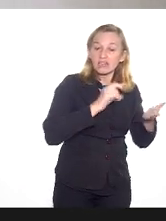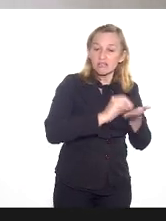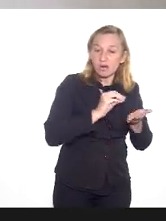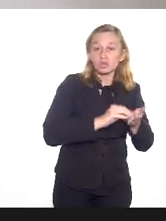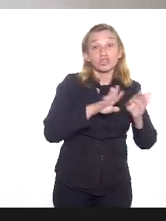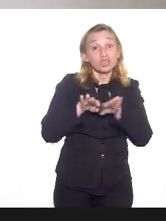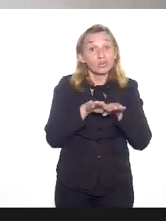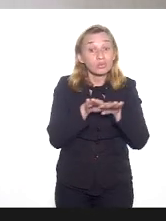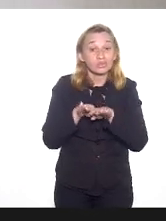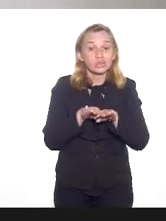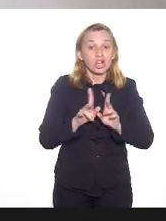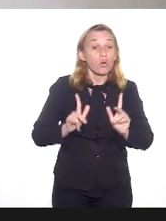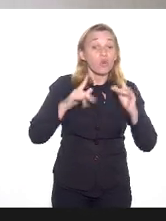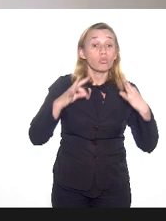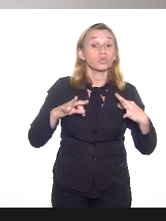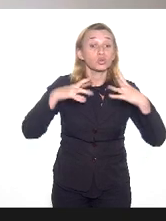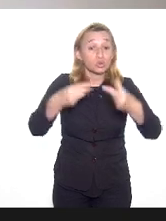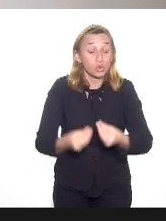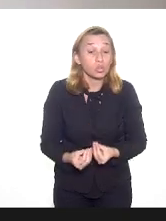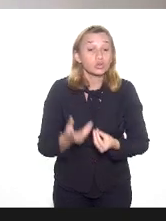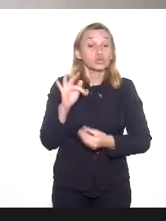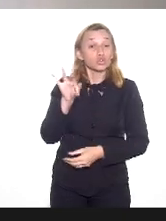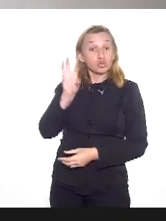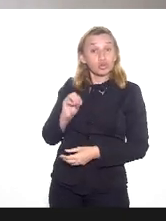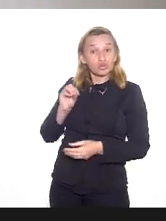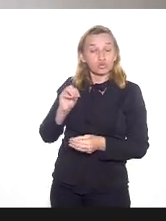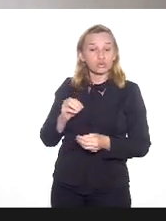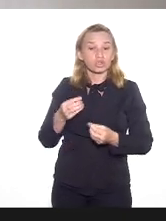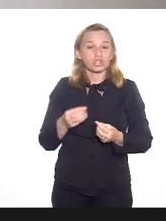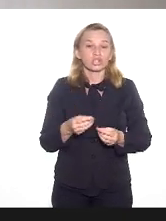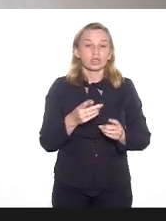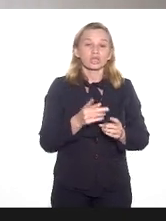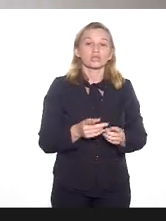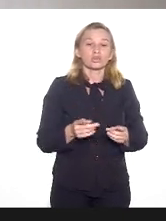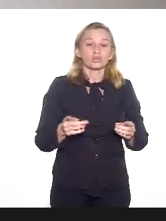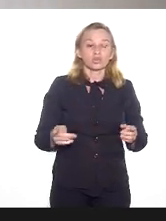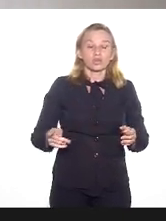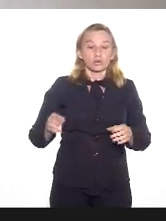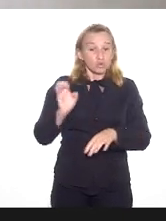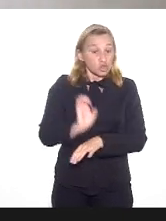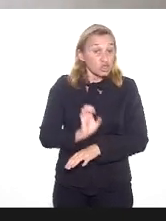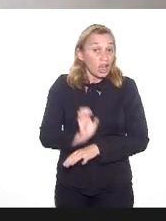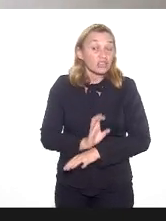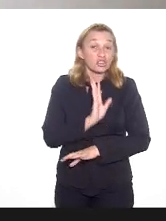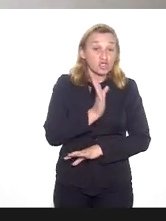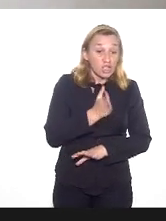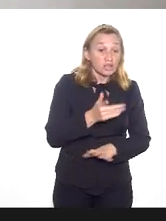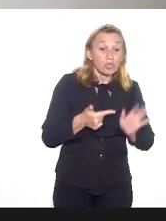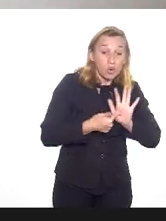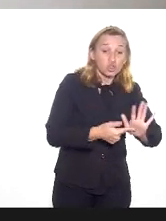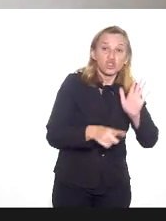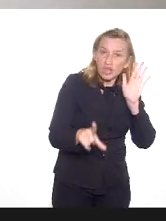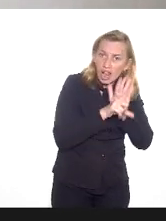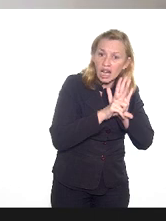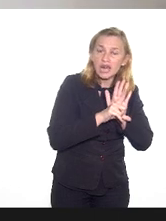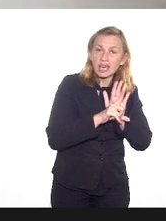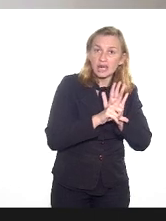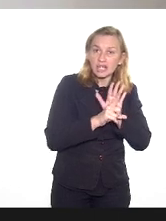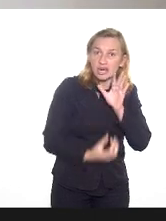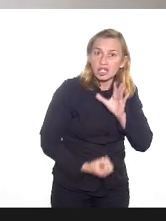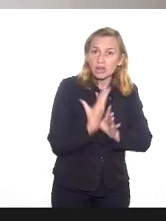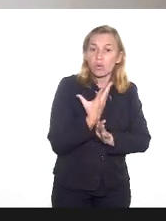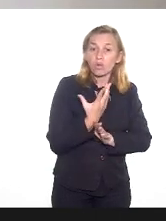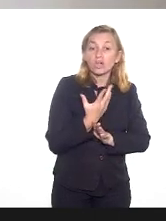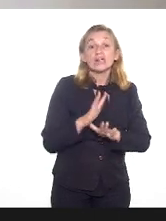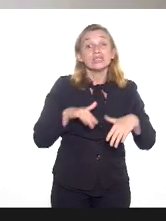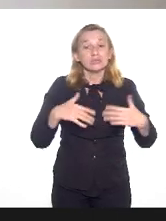estrutural, assim como todos os fundos de previdência dos estados. E isso está previsto nas leis que os criaram,